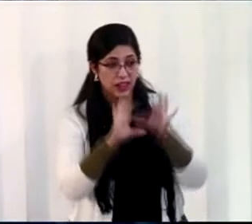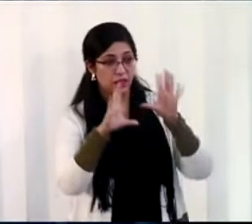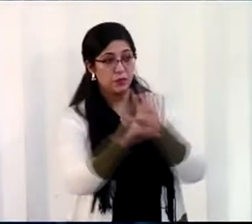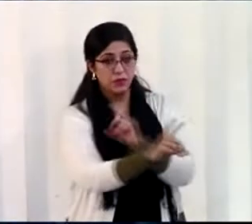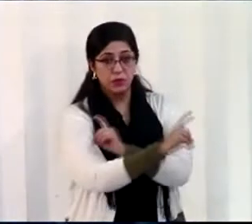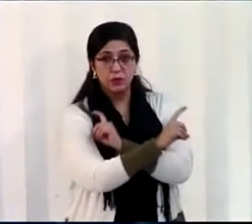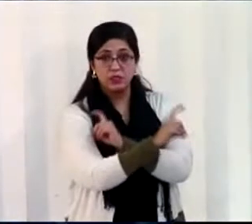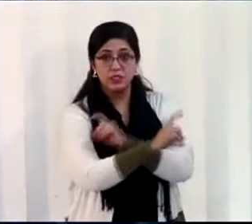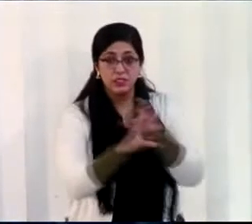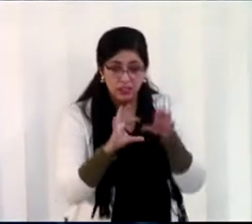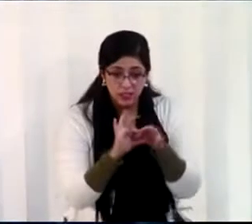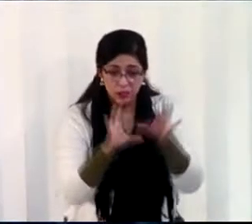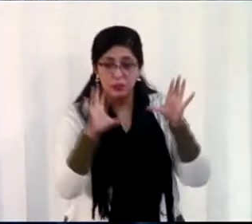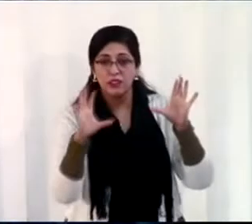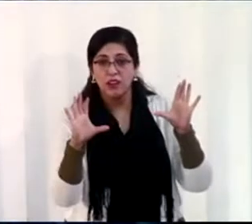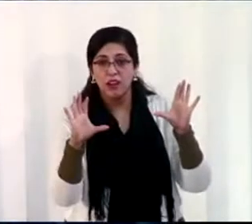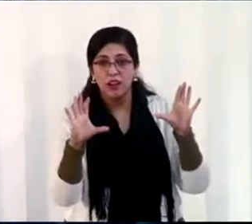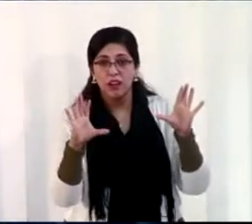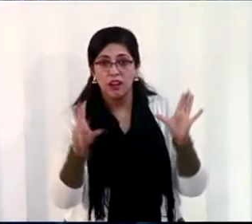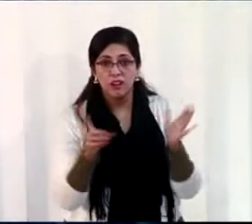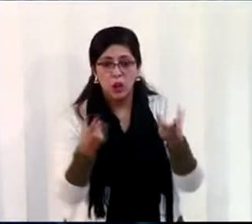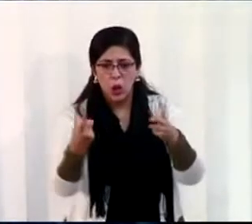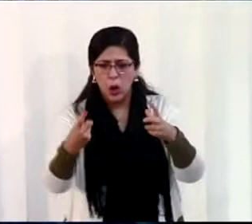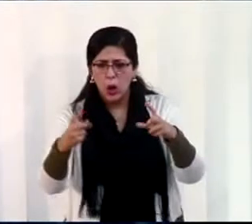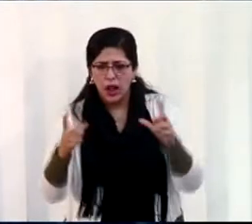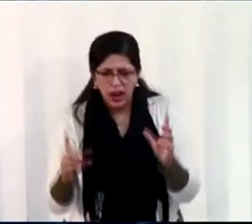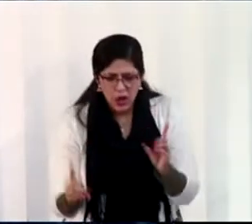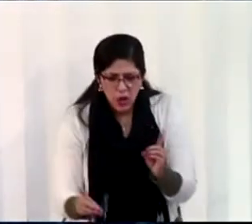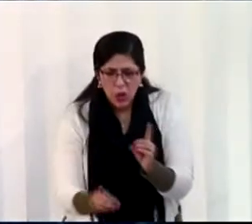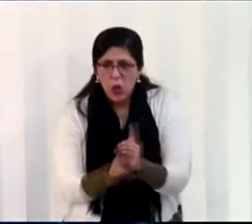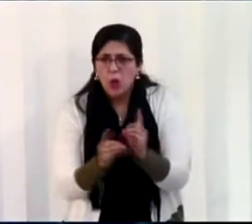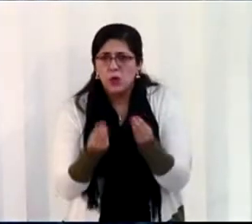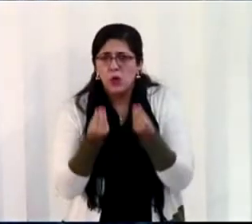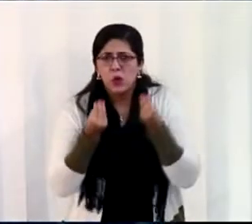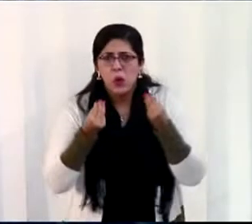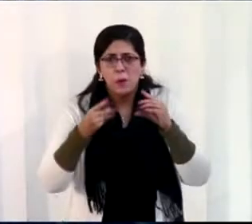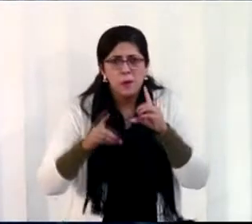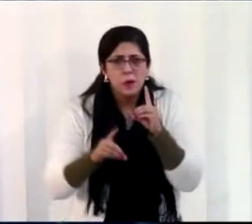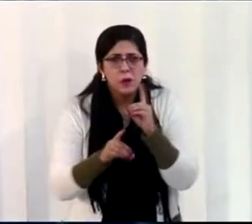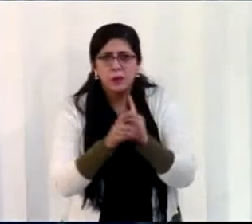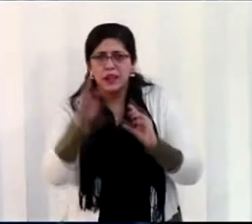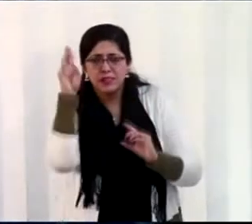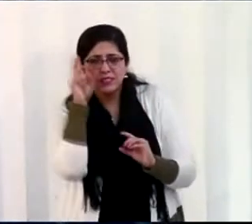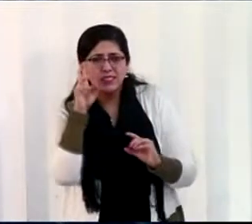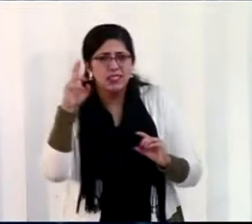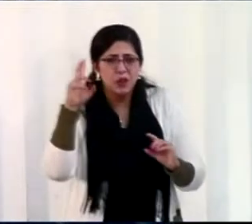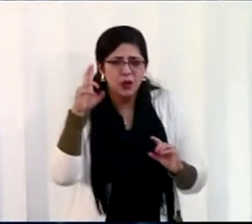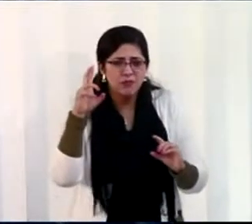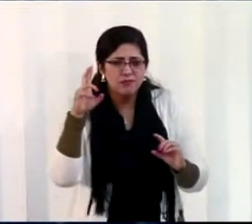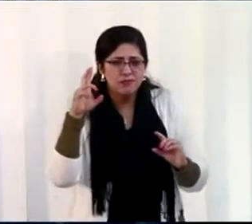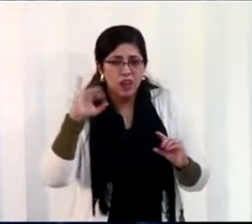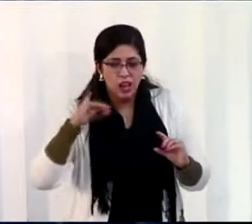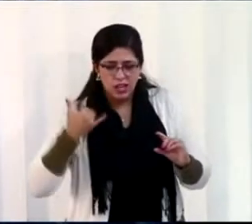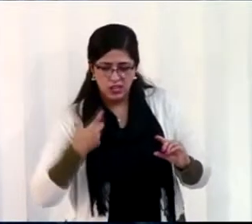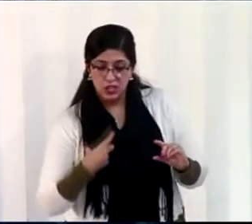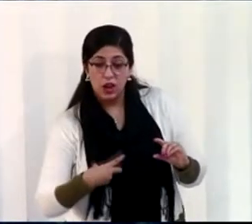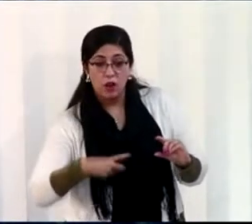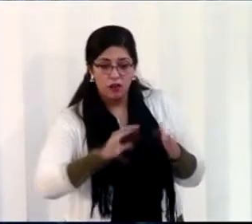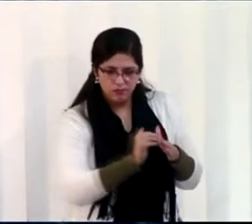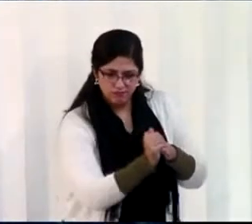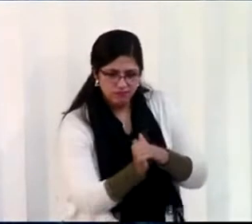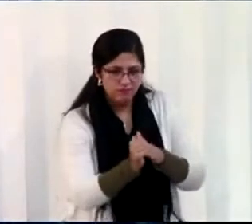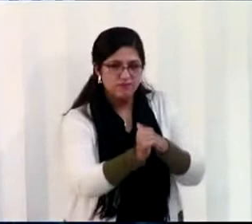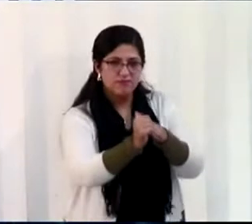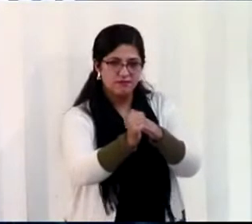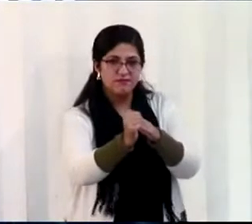de sequidão e sombra de morte, por uma terra em que ninguém transitava, e na qual não morava homem